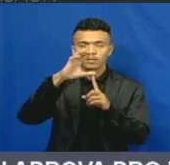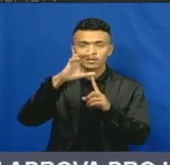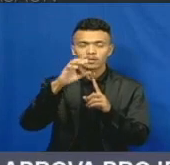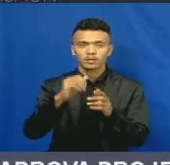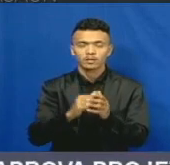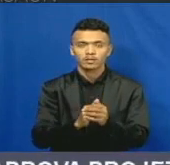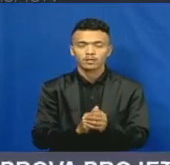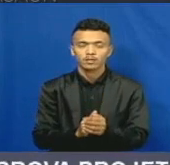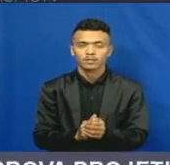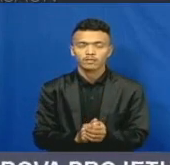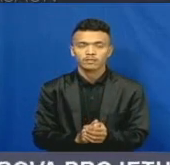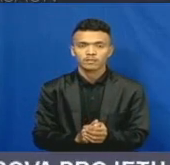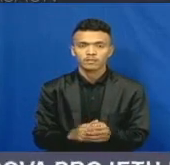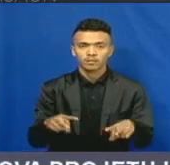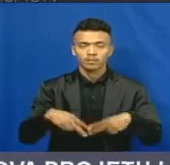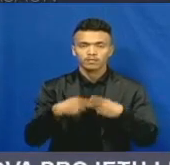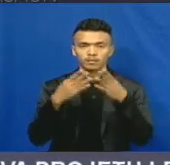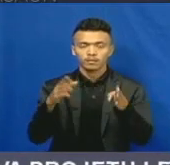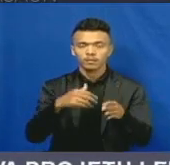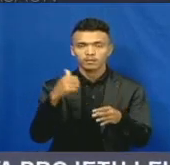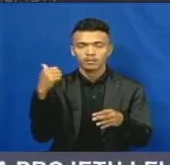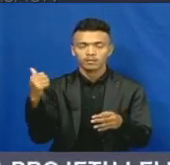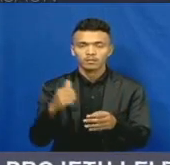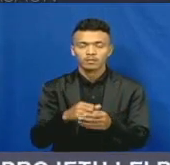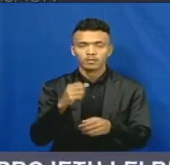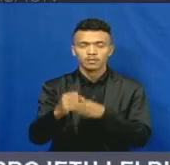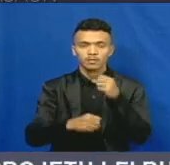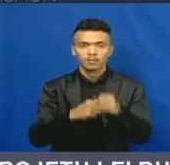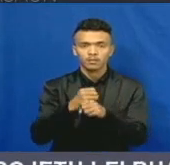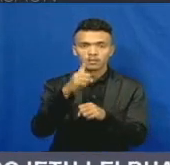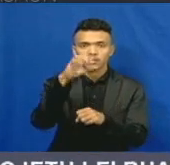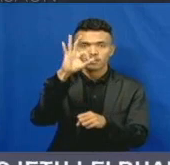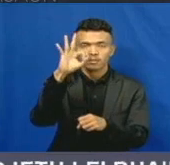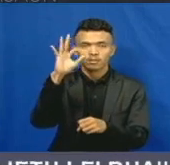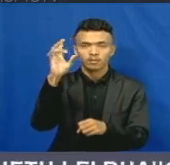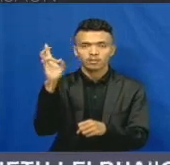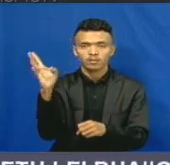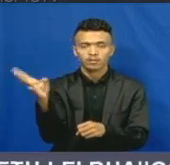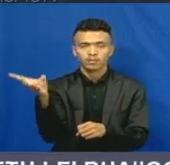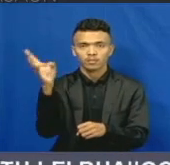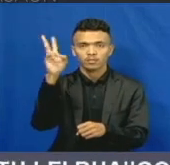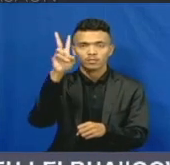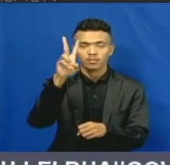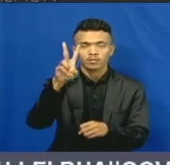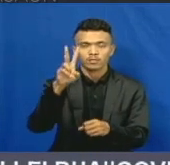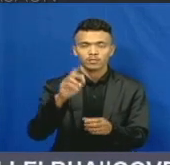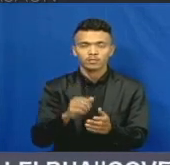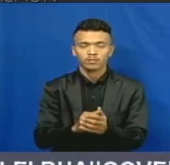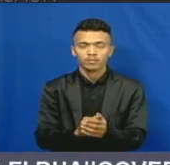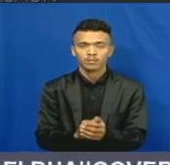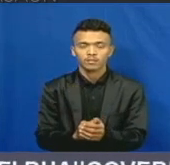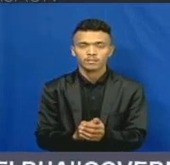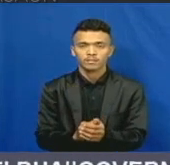o saudoso comandante Kosuso. Ia tina riungida atusia walunolu resirua,